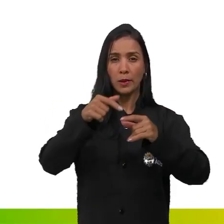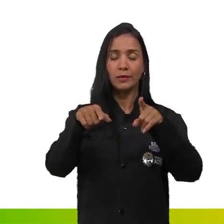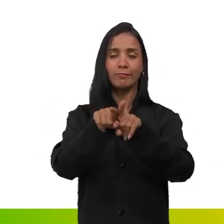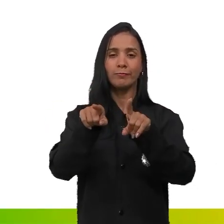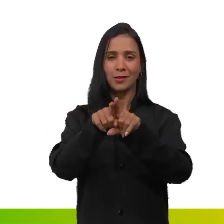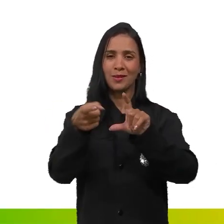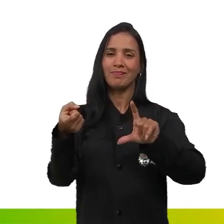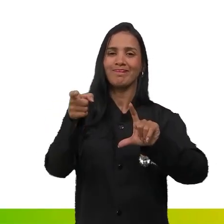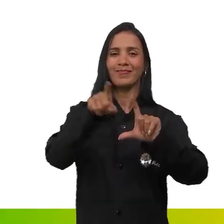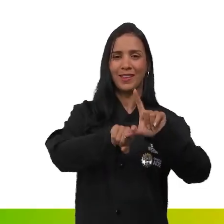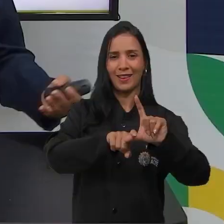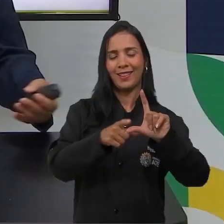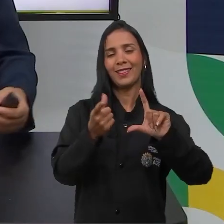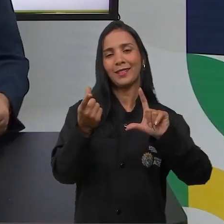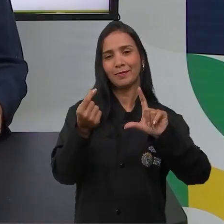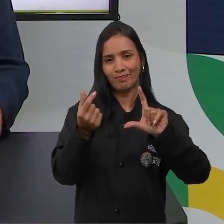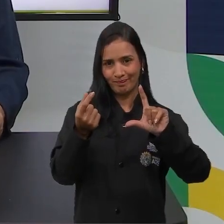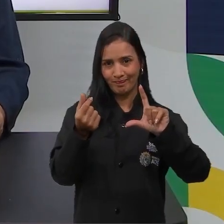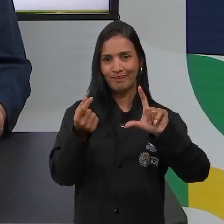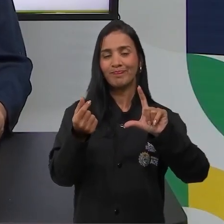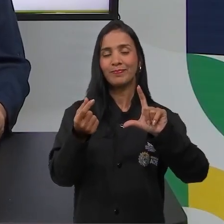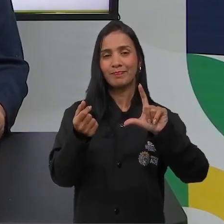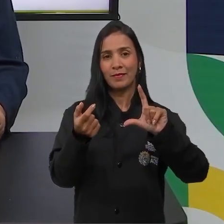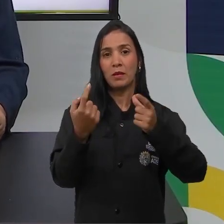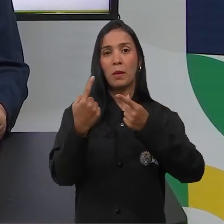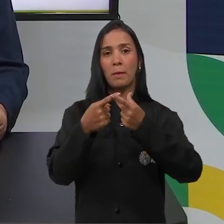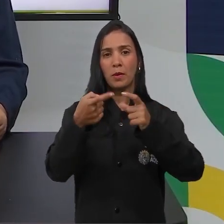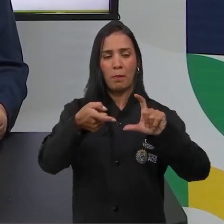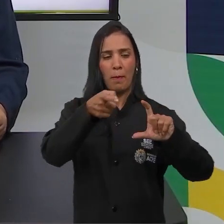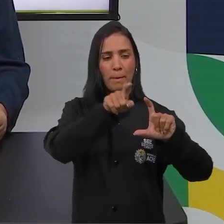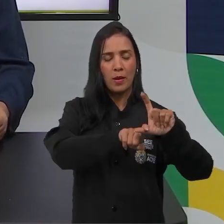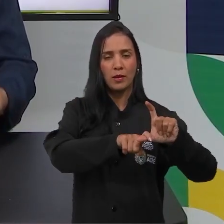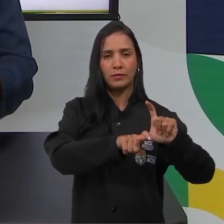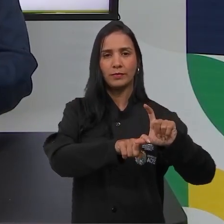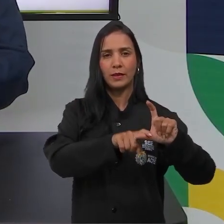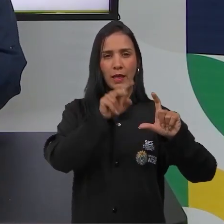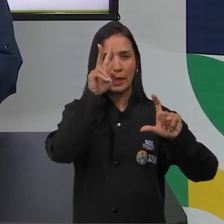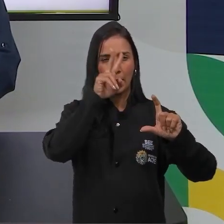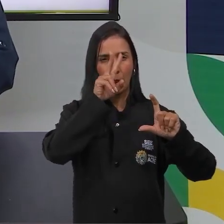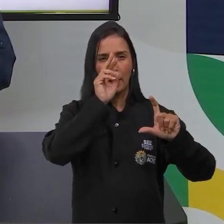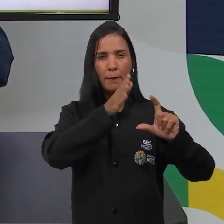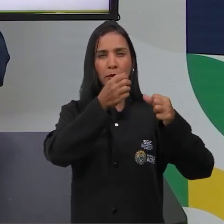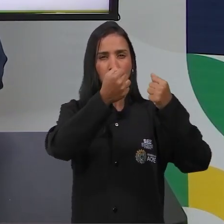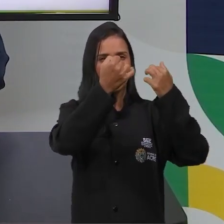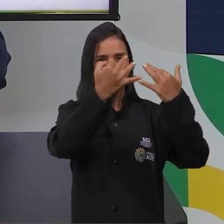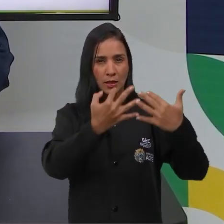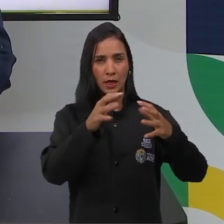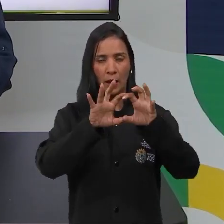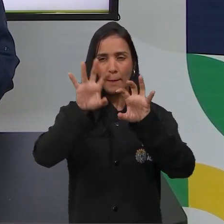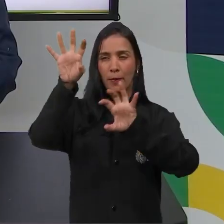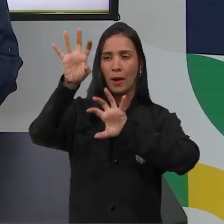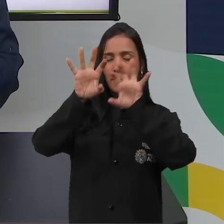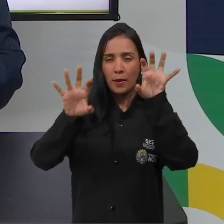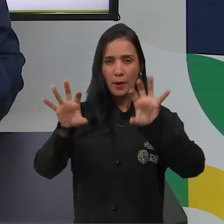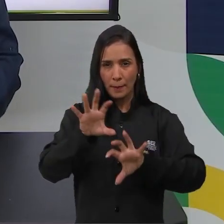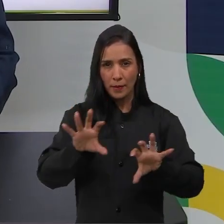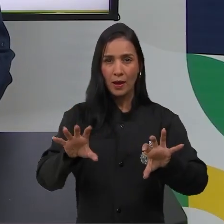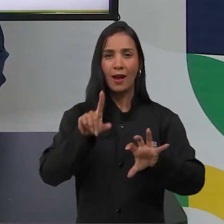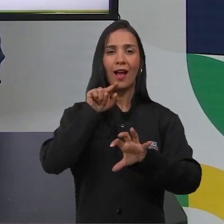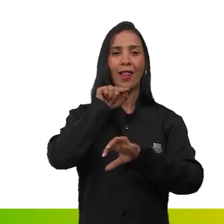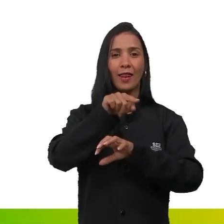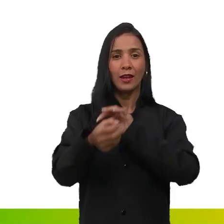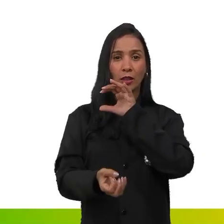tem hoje, quando a gente fala justamente daquela questão que eu expliquei, que foi a partilha da África.